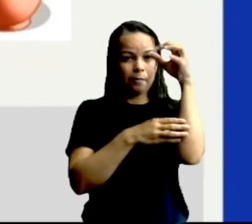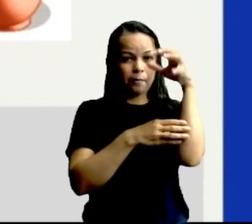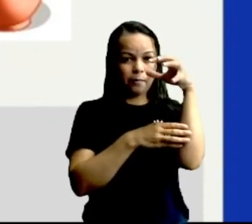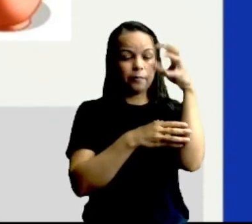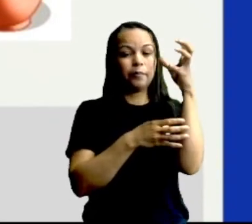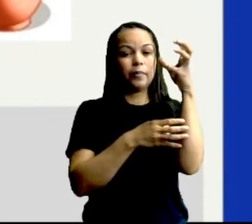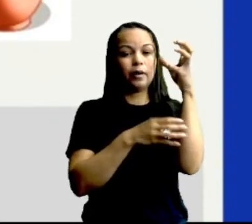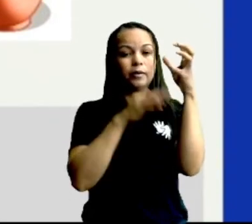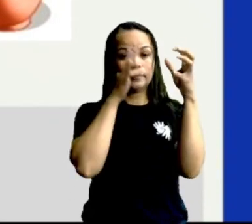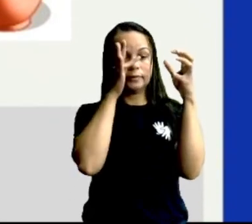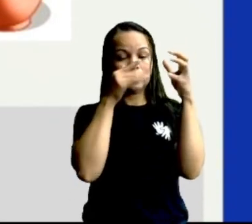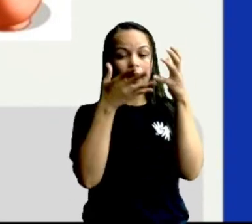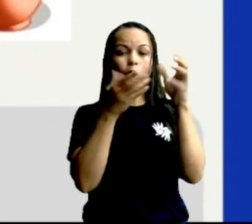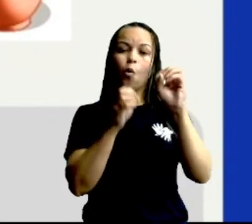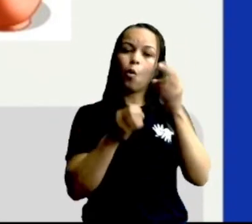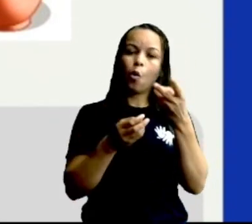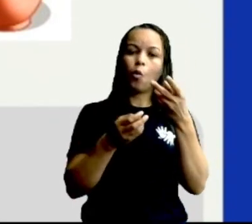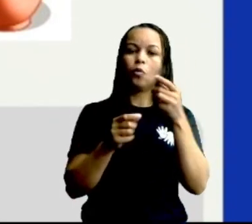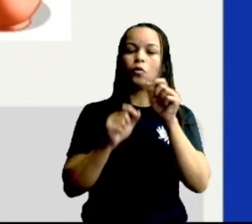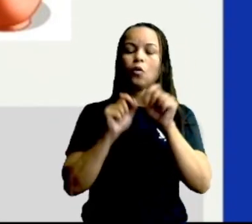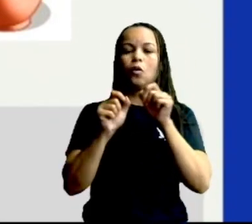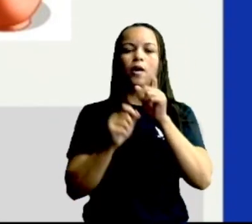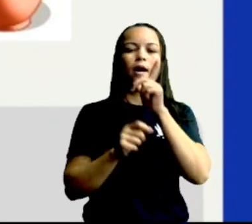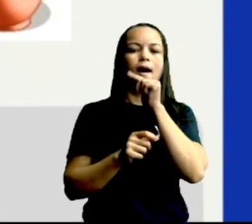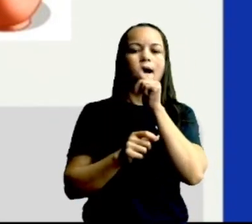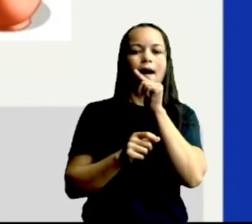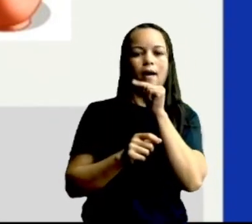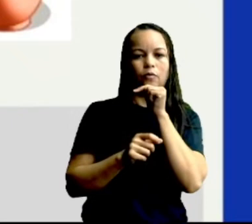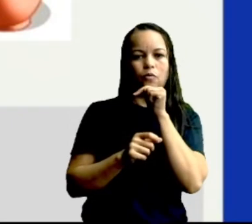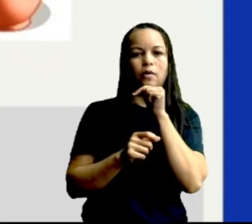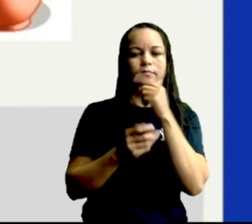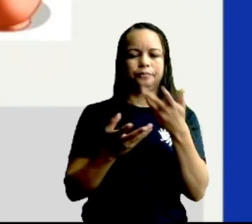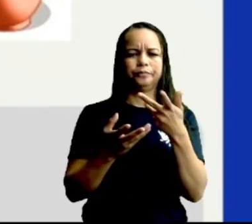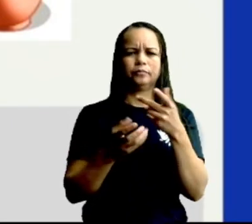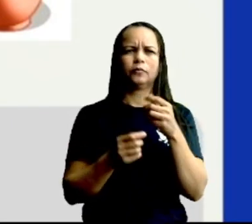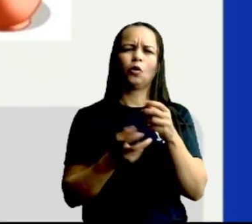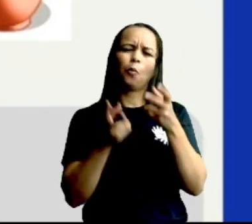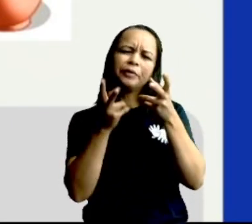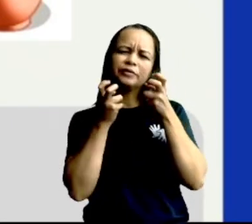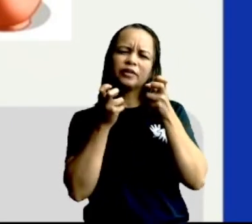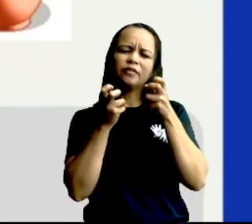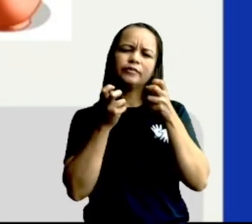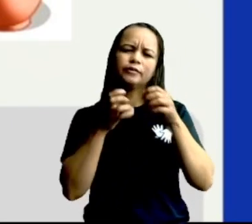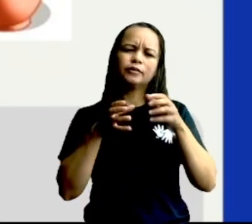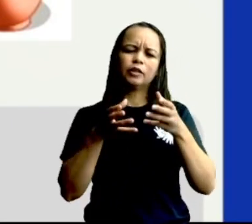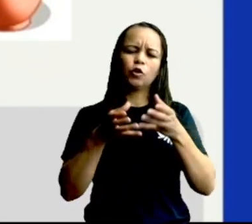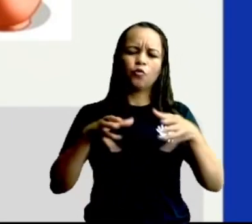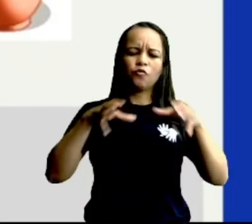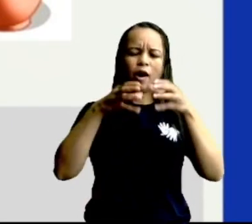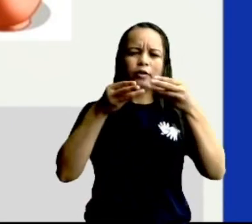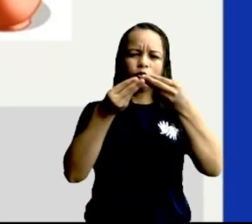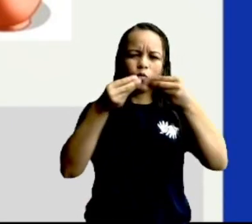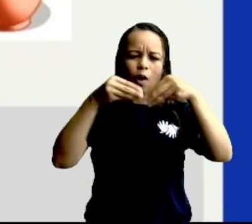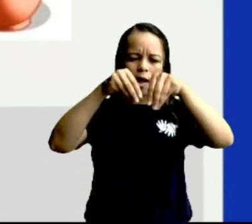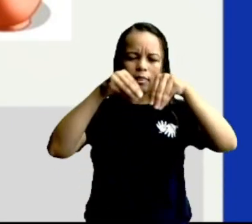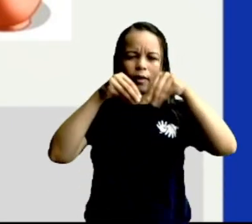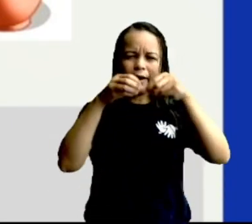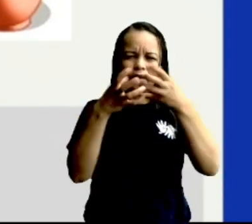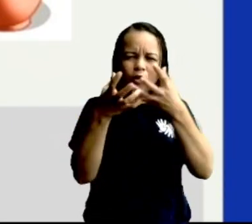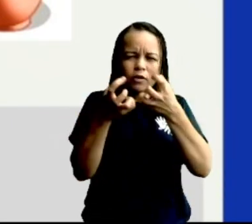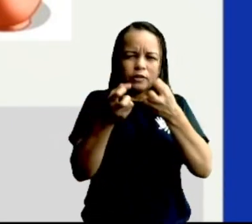na planta? Vamos observar, gente. Se a terra do vaso estava seca e a flor estava